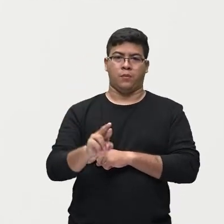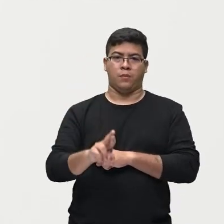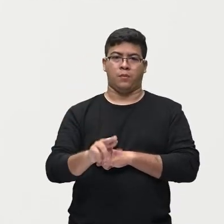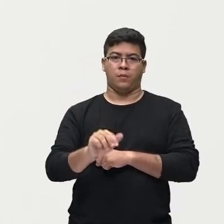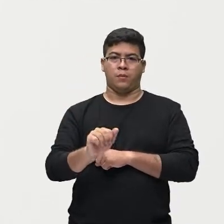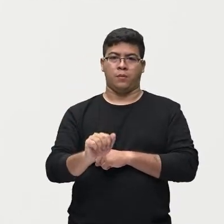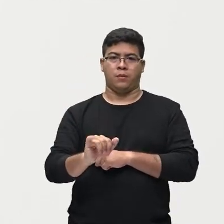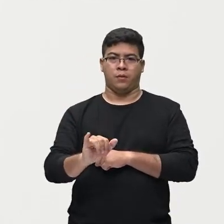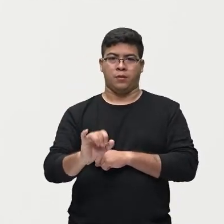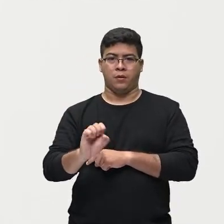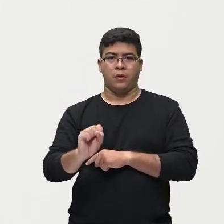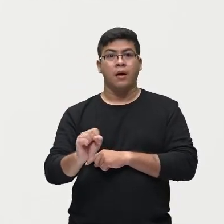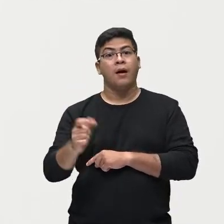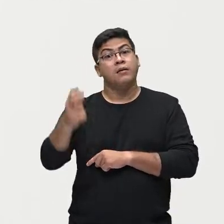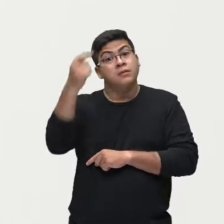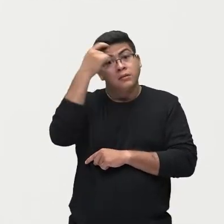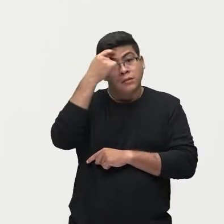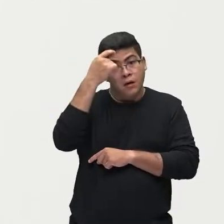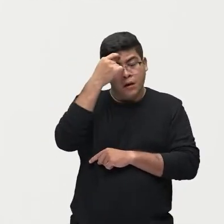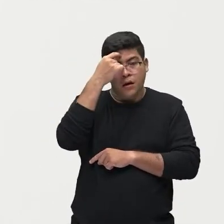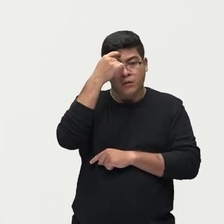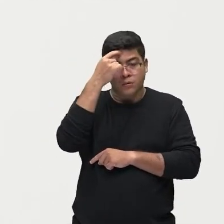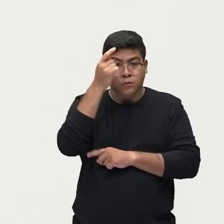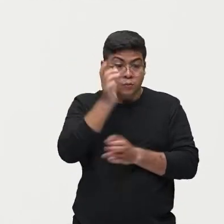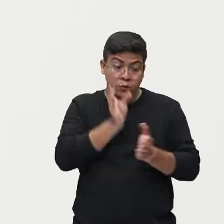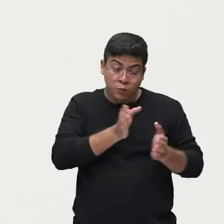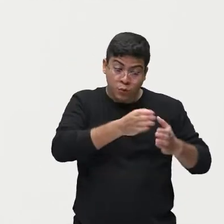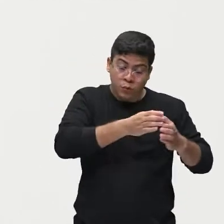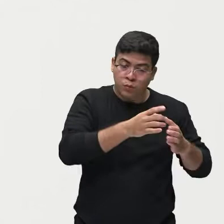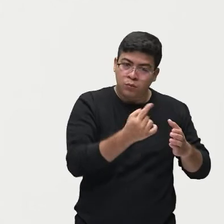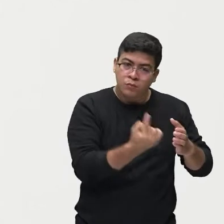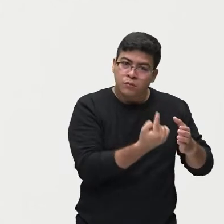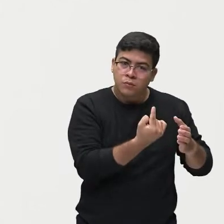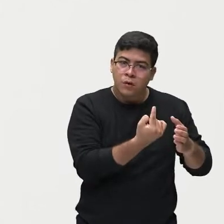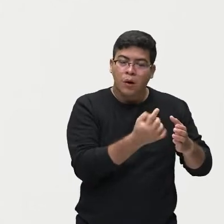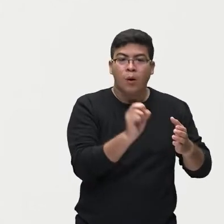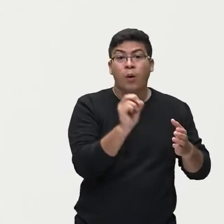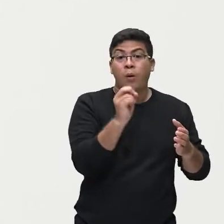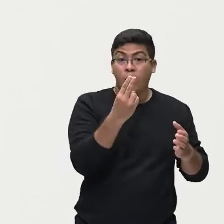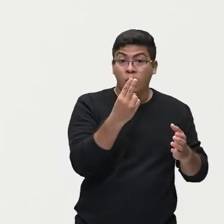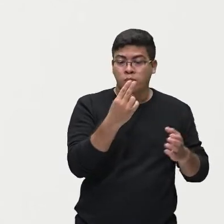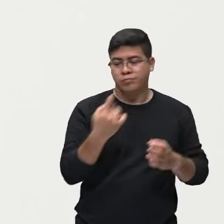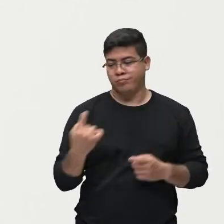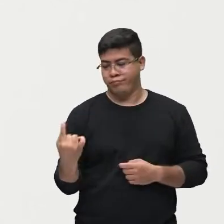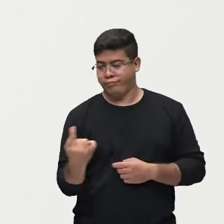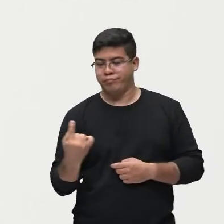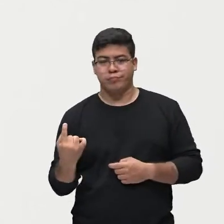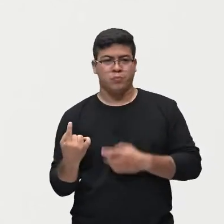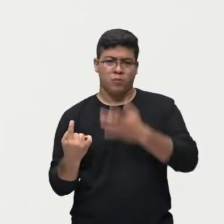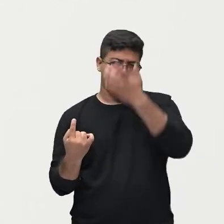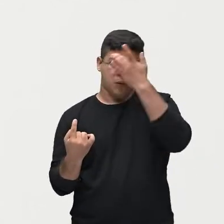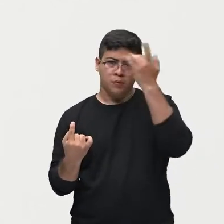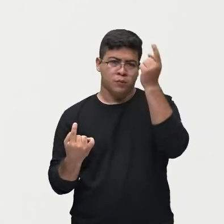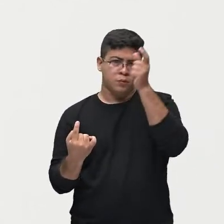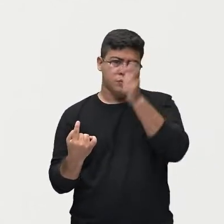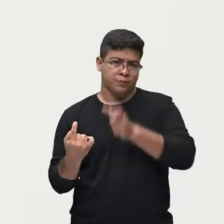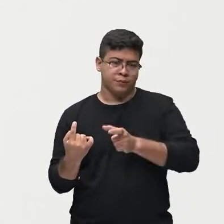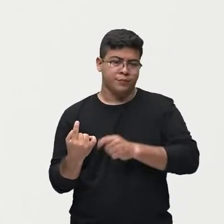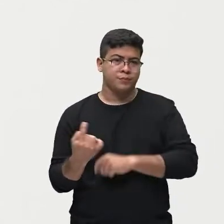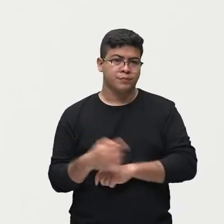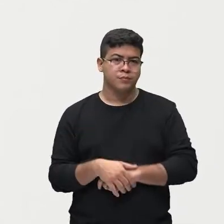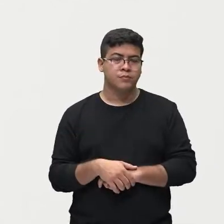um grupo ou de um indivíduo. Então, o conjunto de valores, o conjunto de